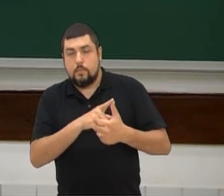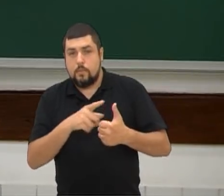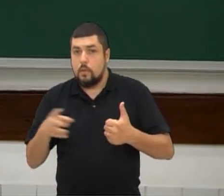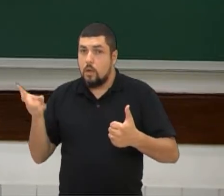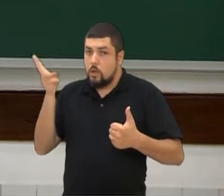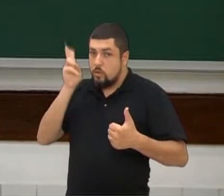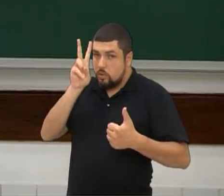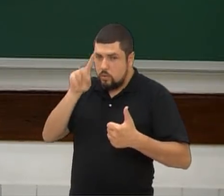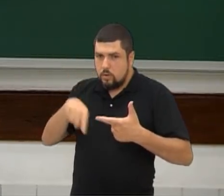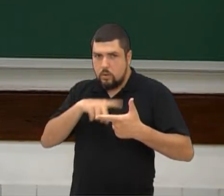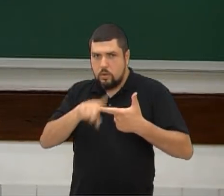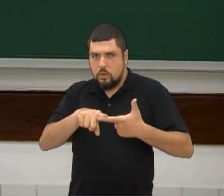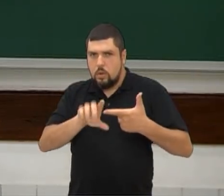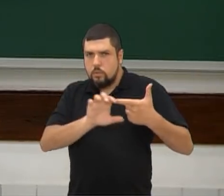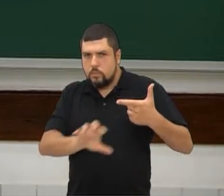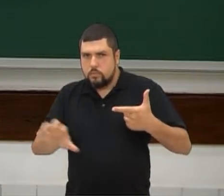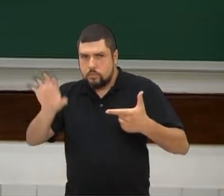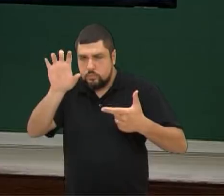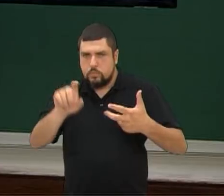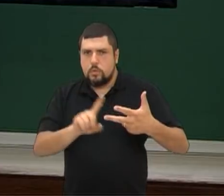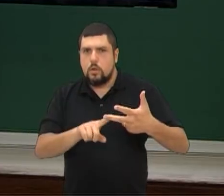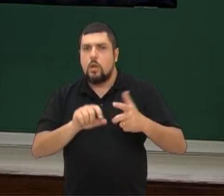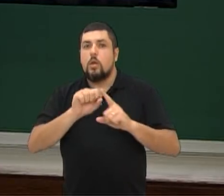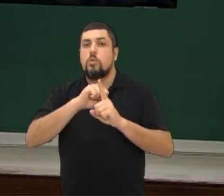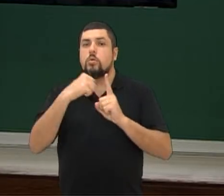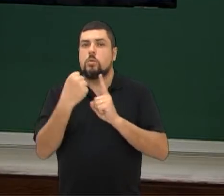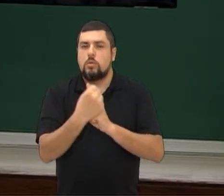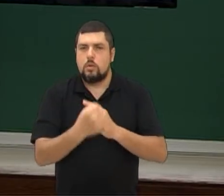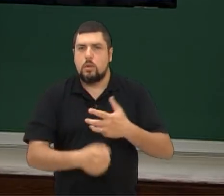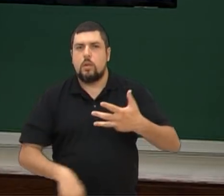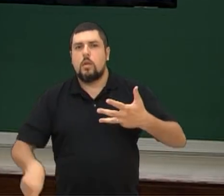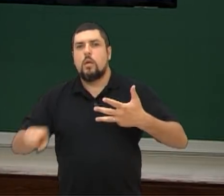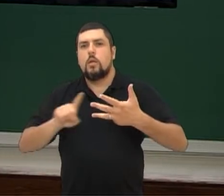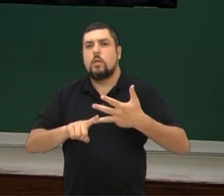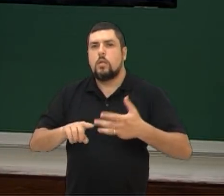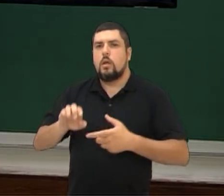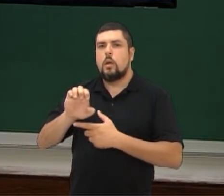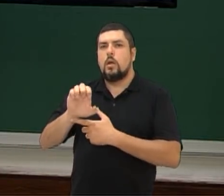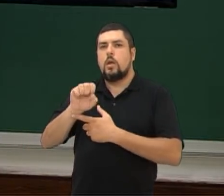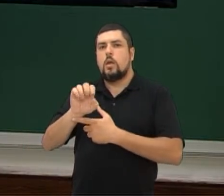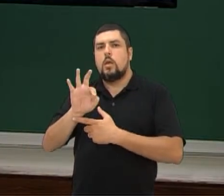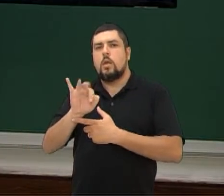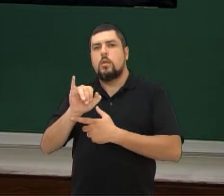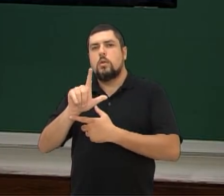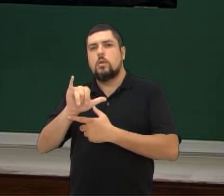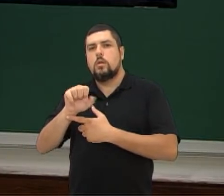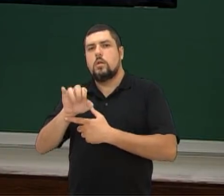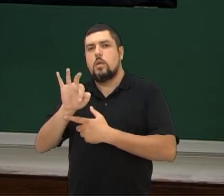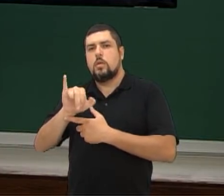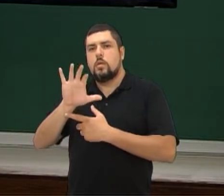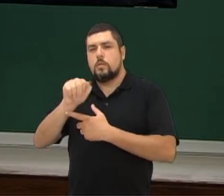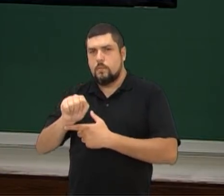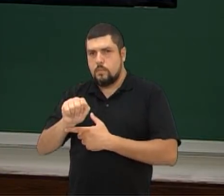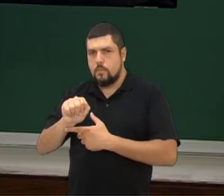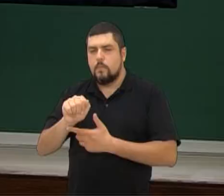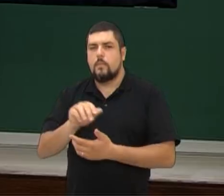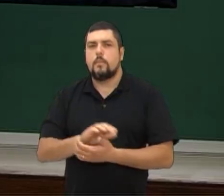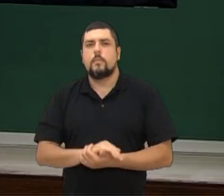Históricas, regionais, sociais e estilísticas. Estilísticas de